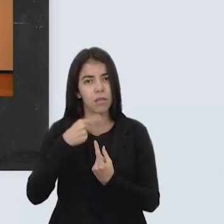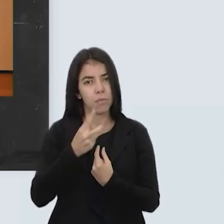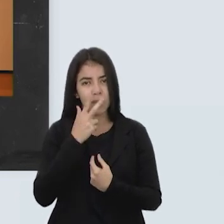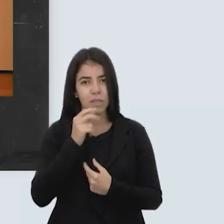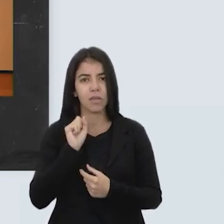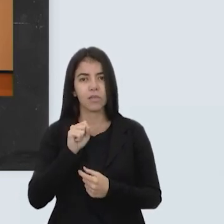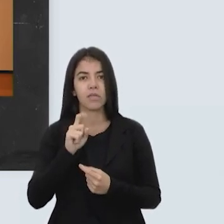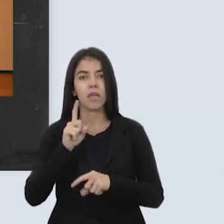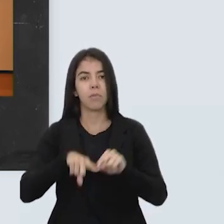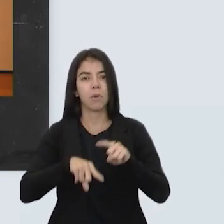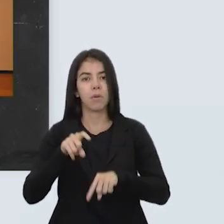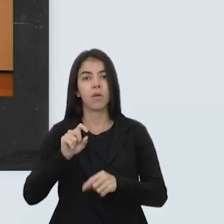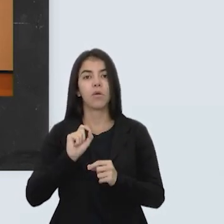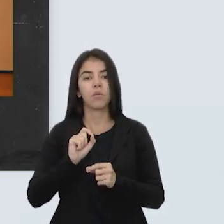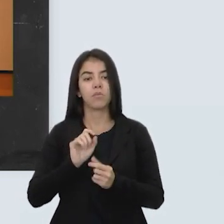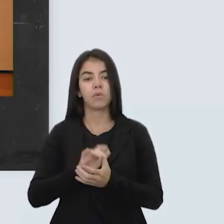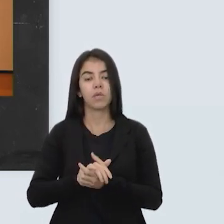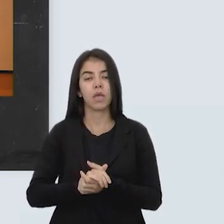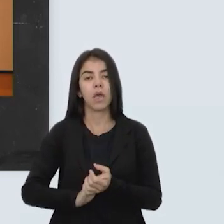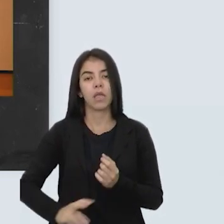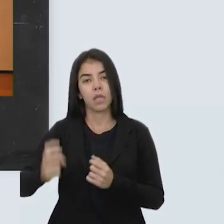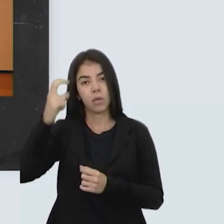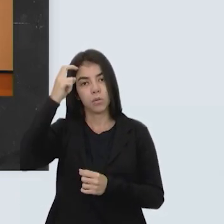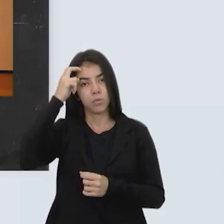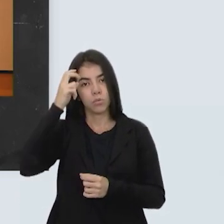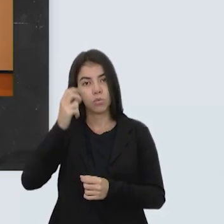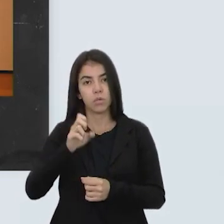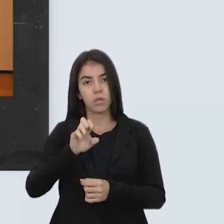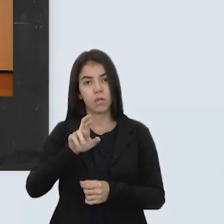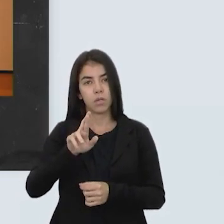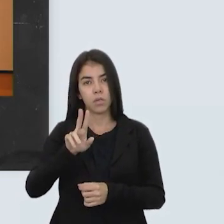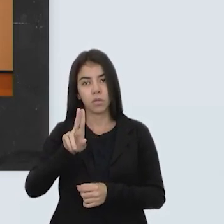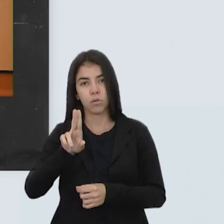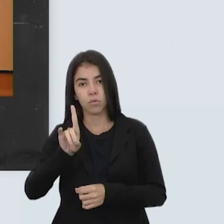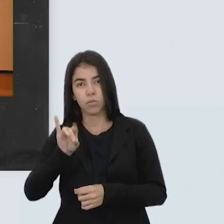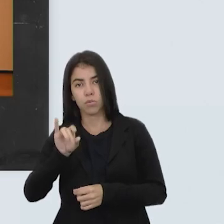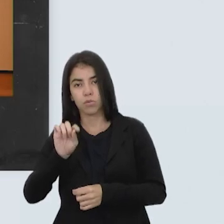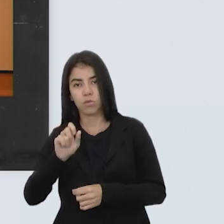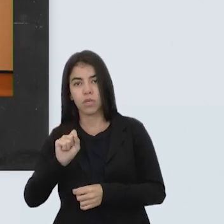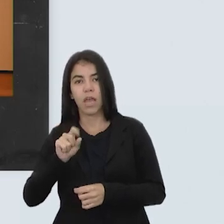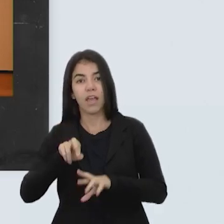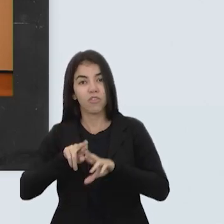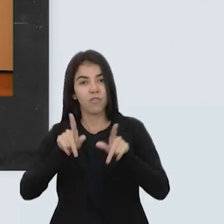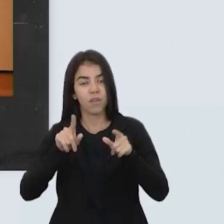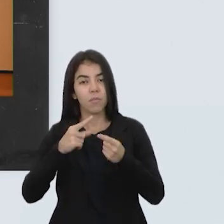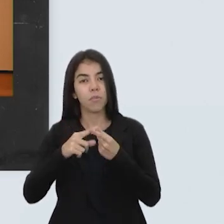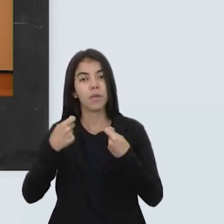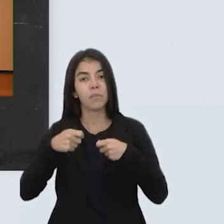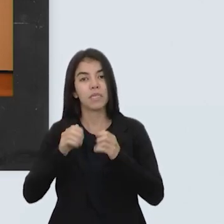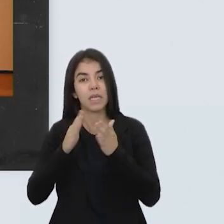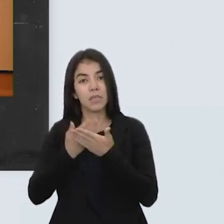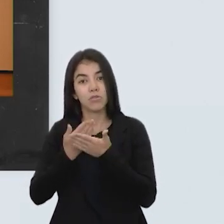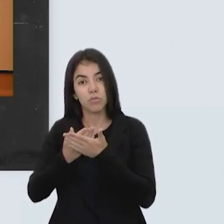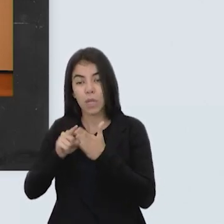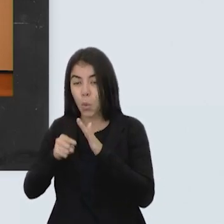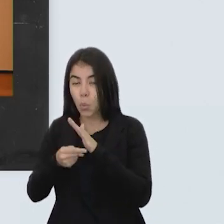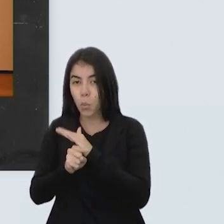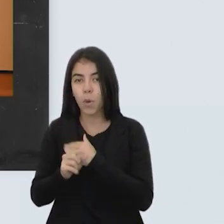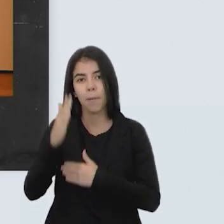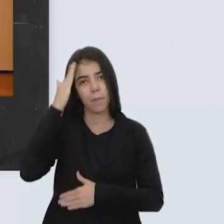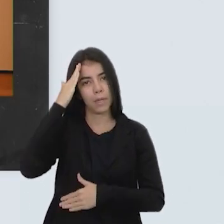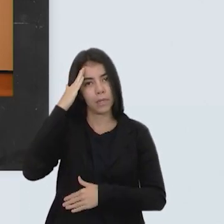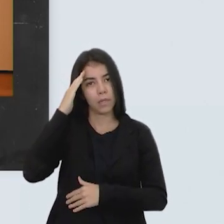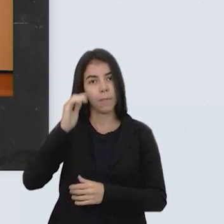Provavelmente ela era uma obra da cultura erudita. Ela é diferenciada, você precisa às vezes estudar para entender. Segundo o nosso